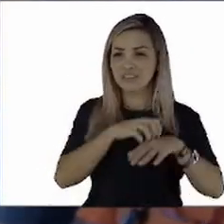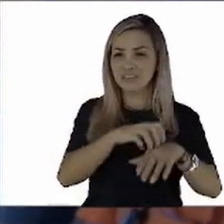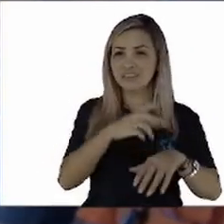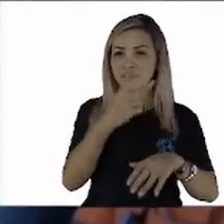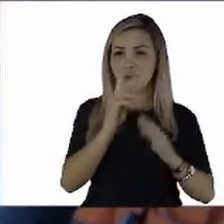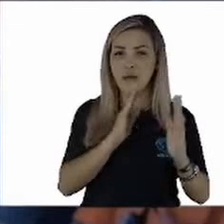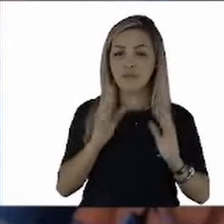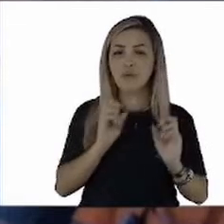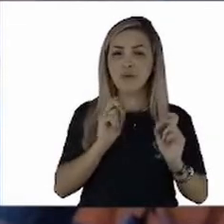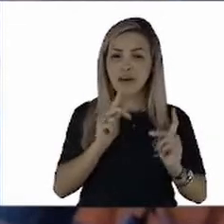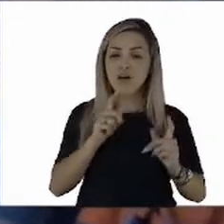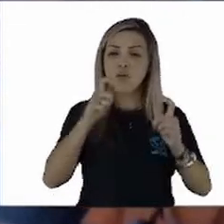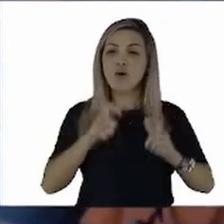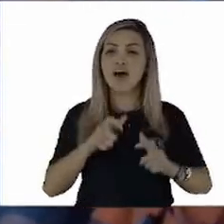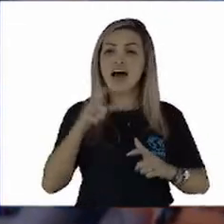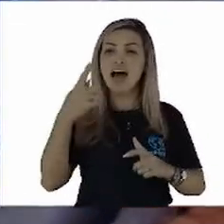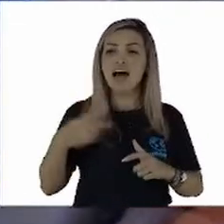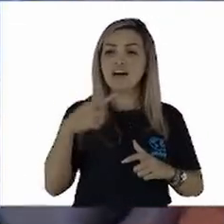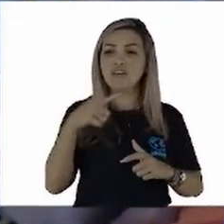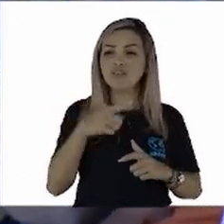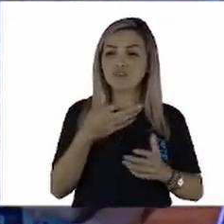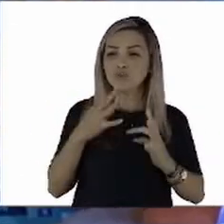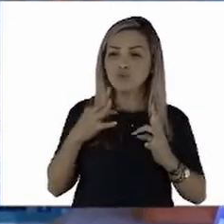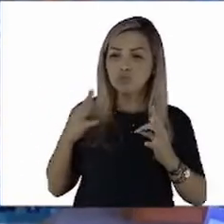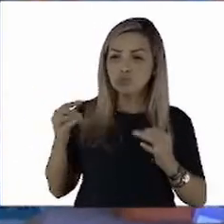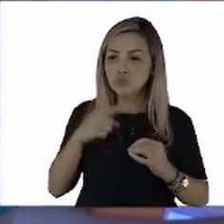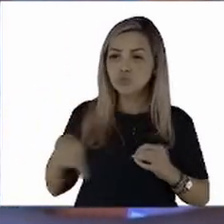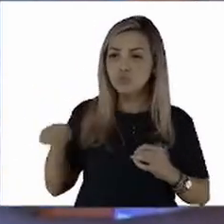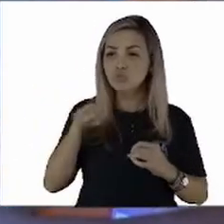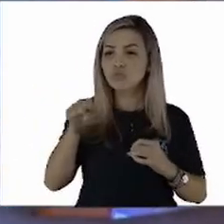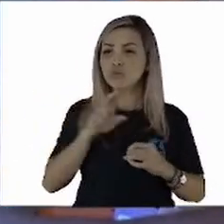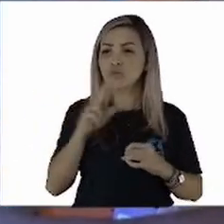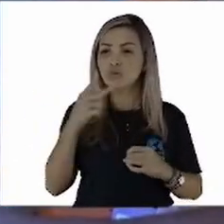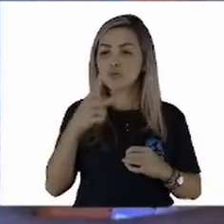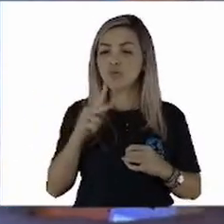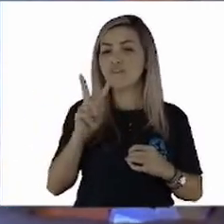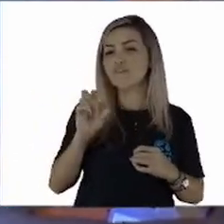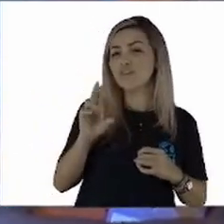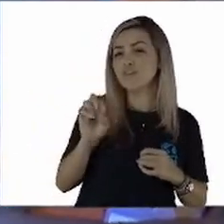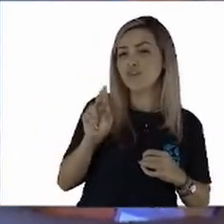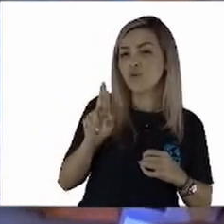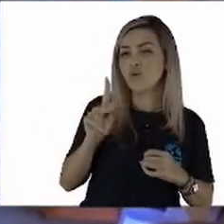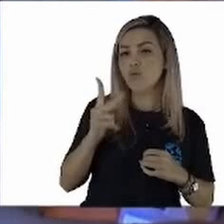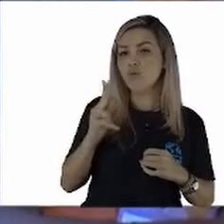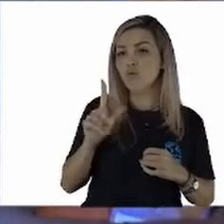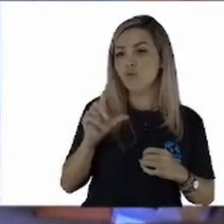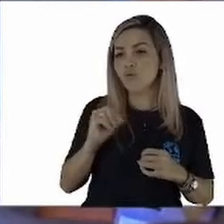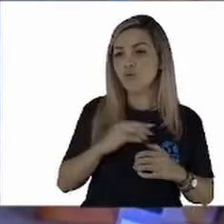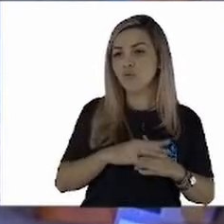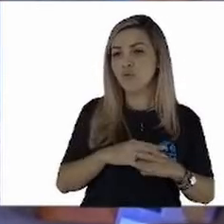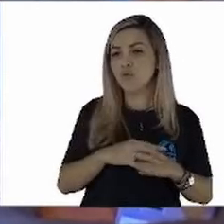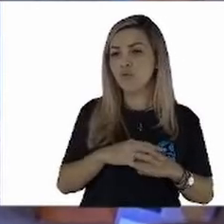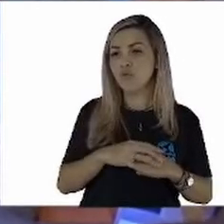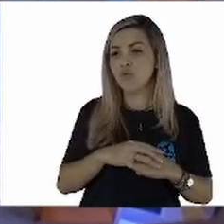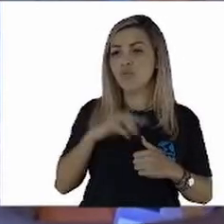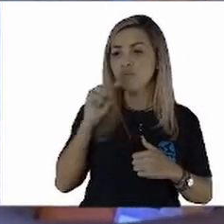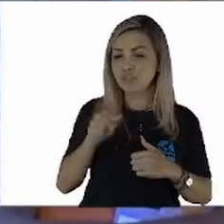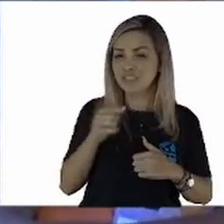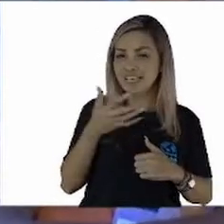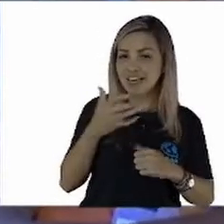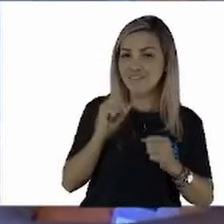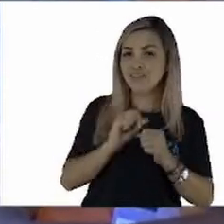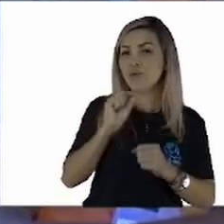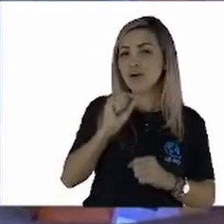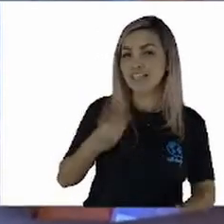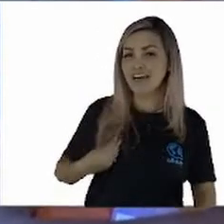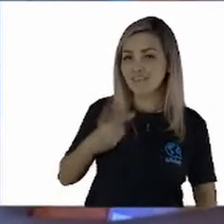não é da tua época, mas tudo bem. Cachoeira de Macacu, aqui vocês todos também? Sim. E você, teu nome? Vitor Hugo. Vitor Hugo, você quer fazer o que